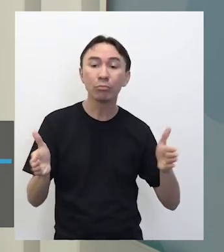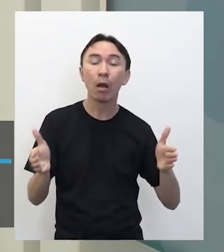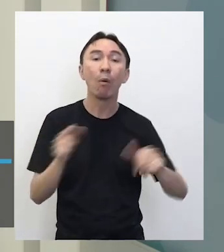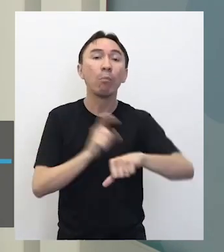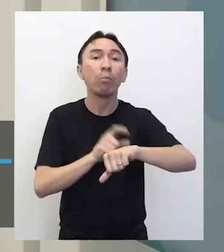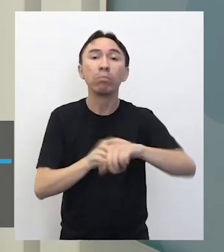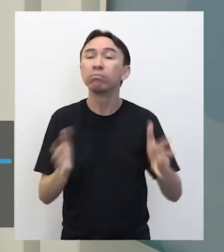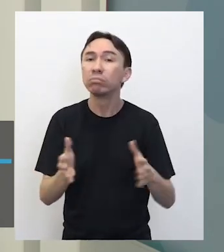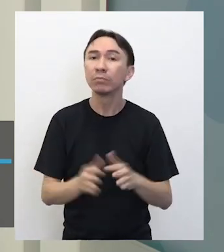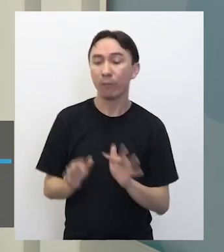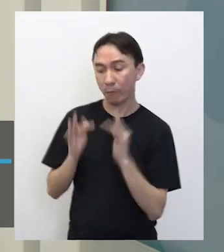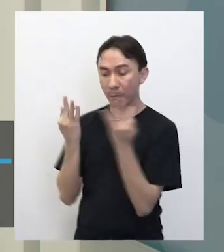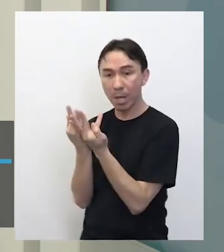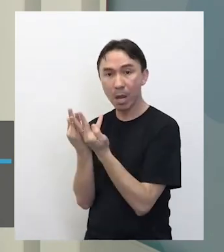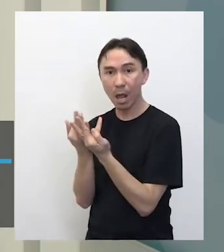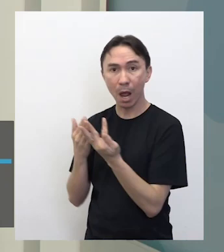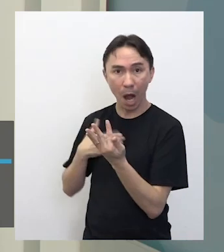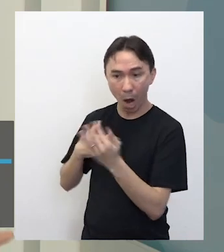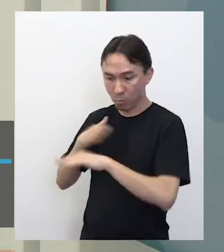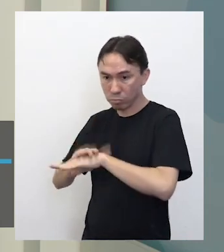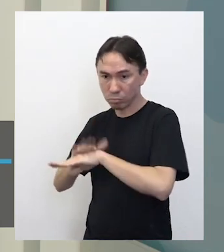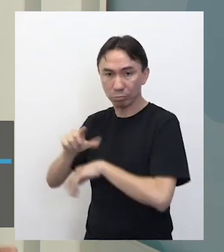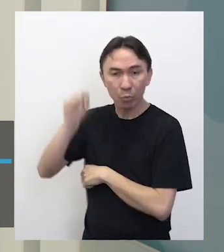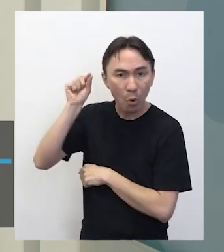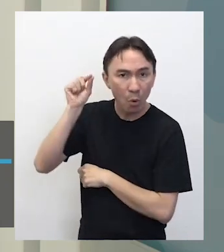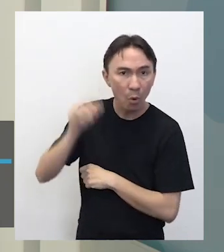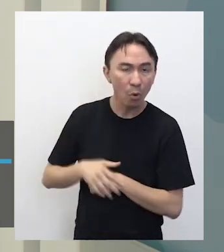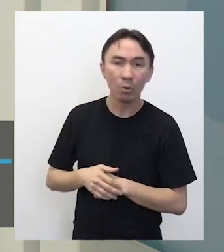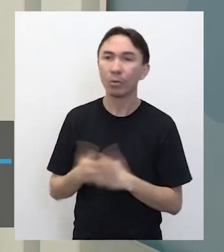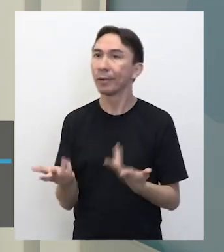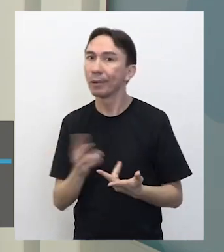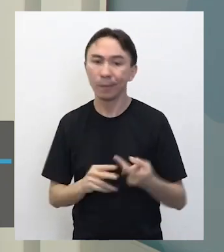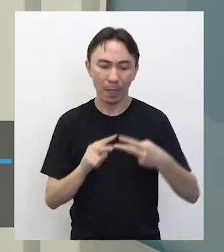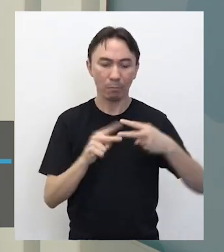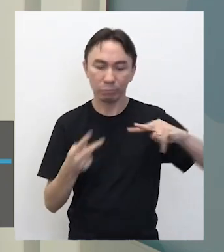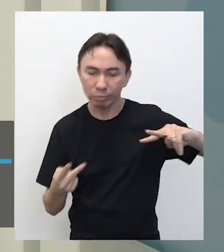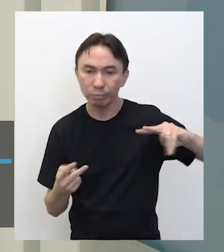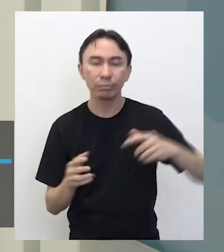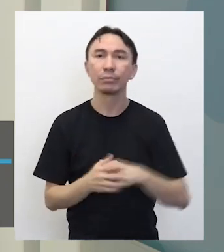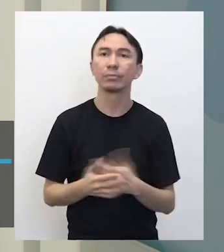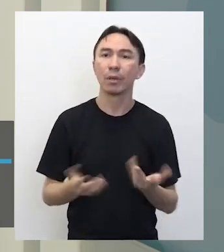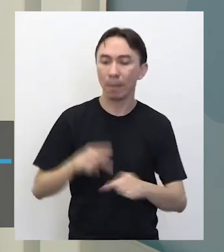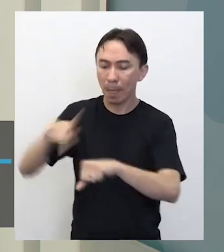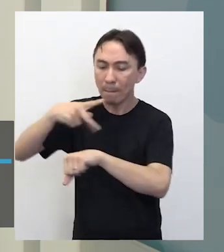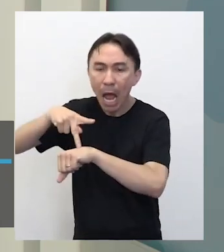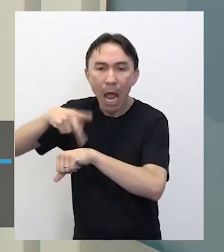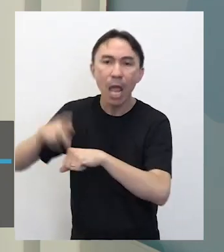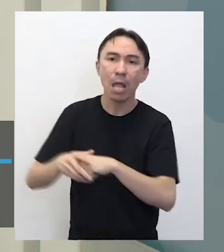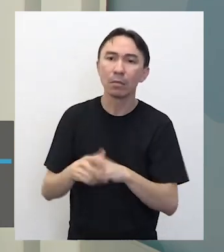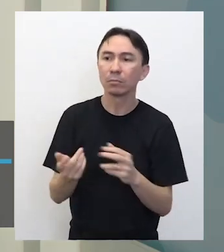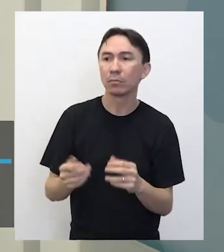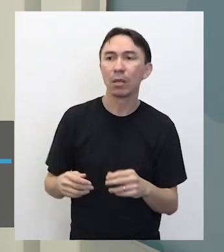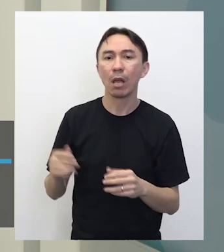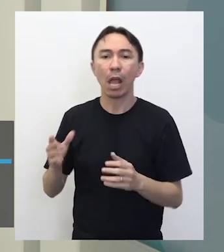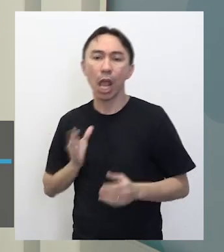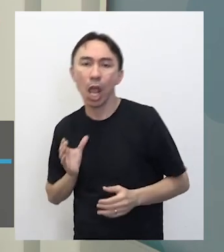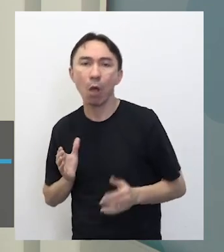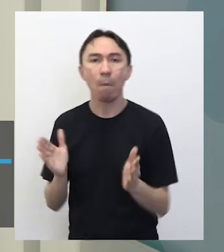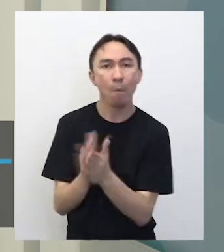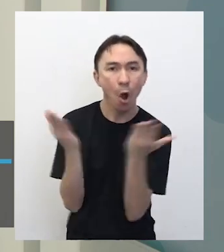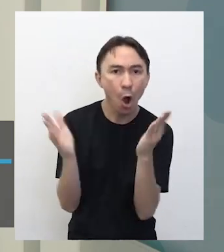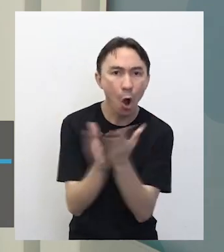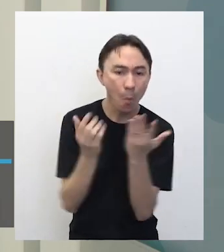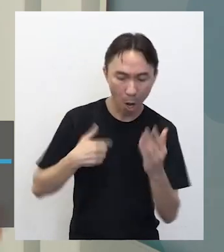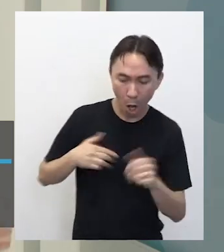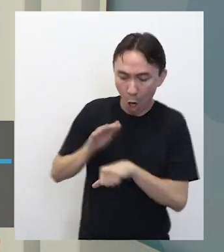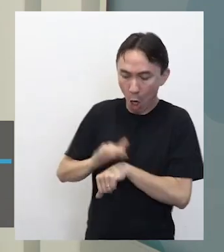composição genética, eu não escolho o país, a classe social, a classe econômica. Tem coisas que a gente é lançado no mundo